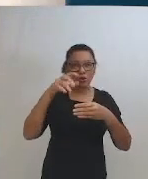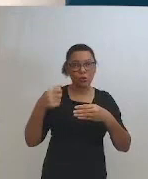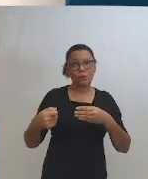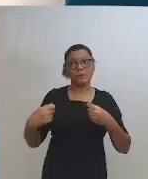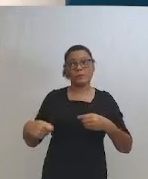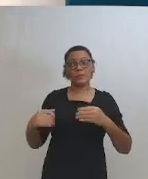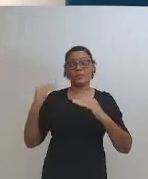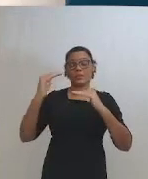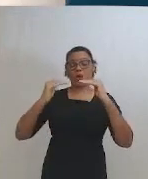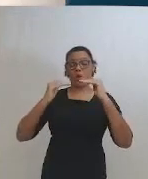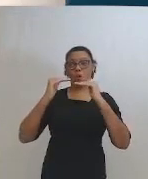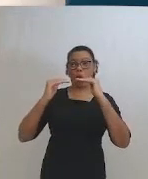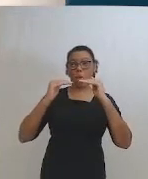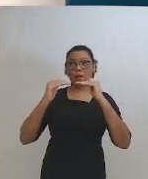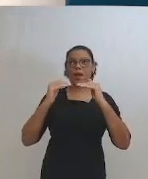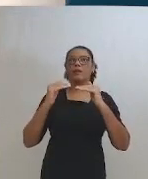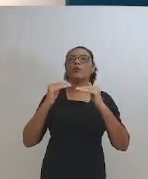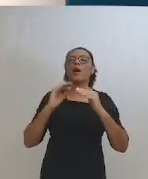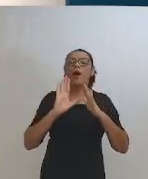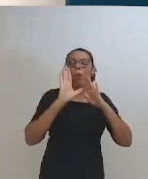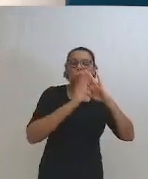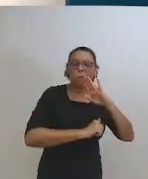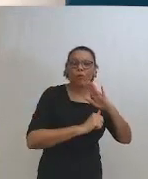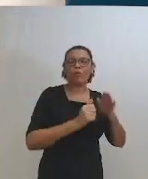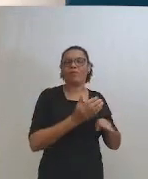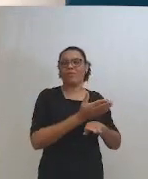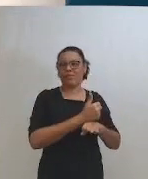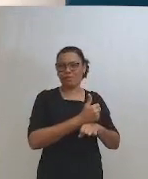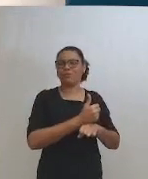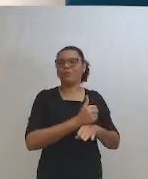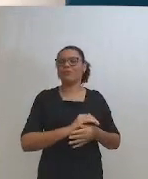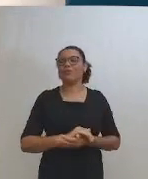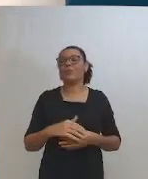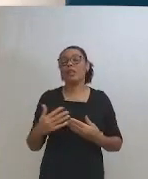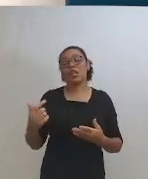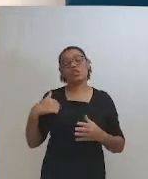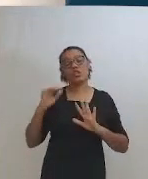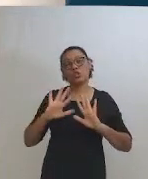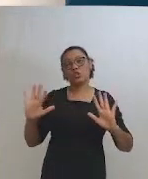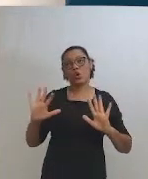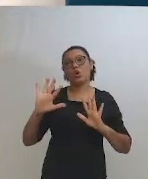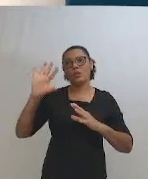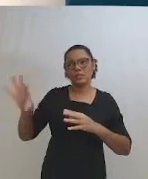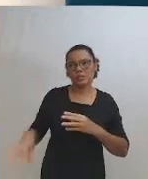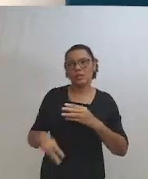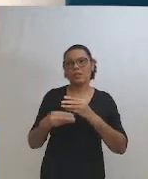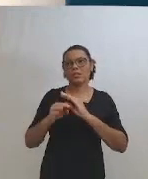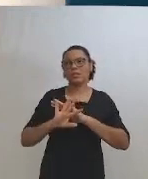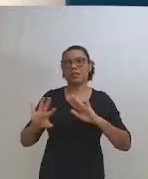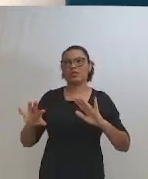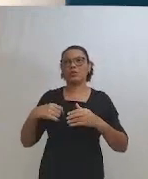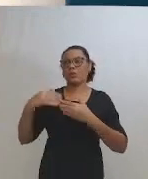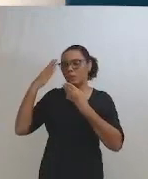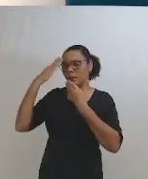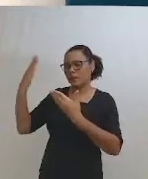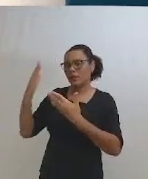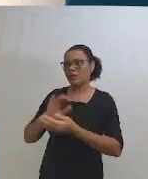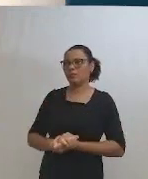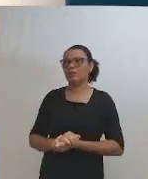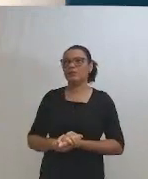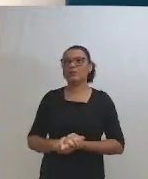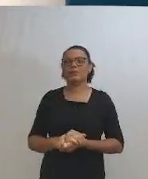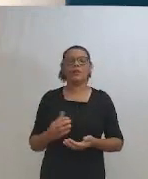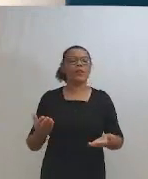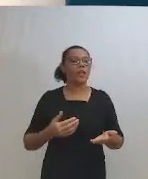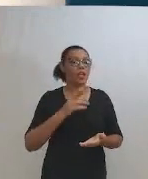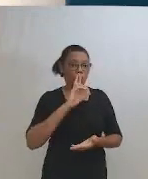roubo antecedente em virtude de sua gravidade íncita. Só queria fazer essa colocação, excelência. Obrigado. Eu respondo, eminente